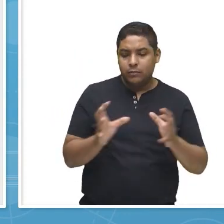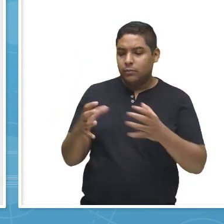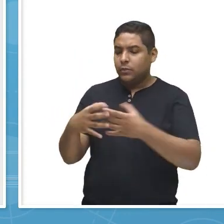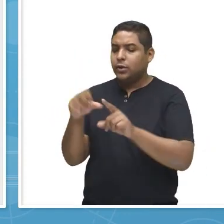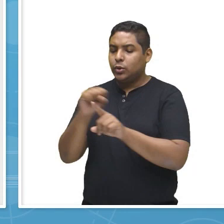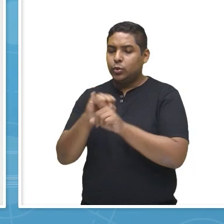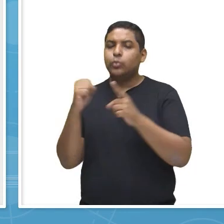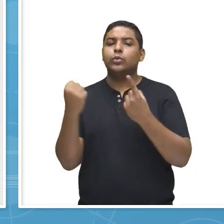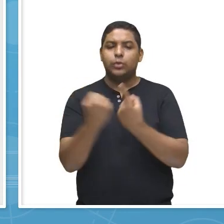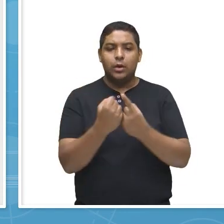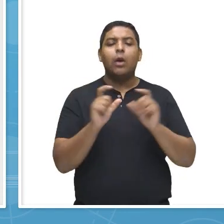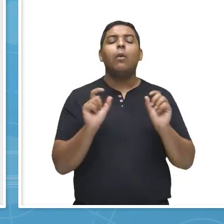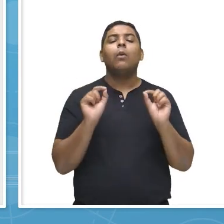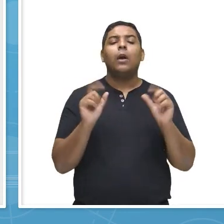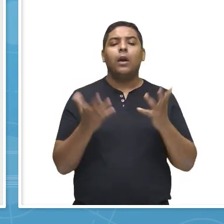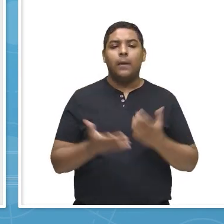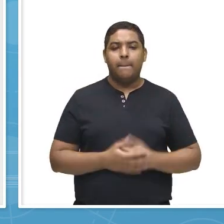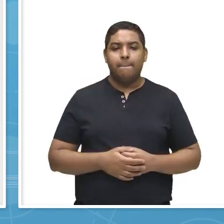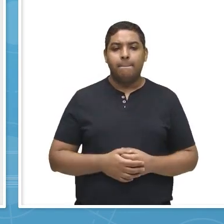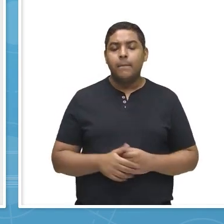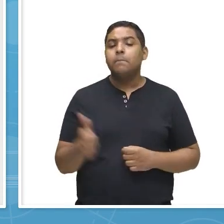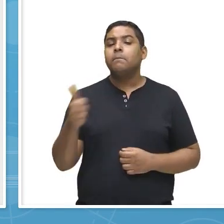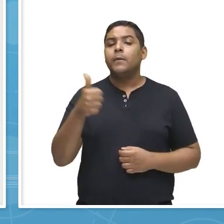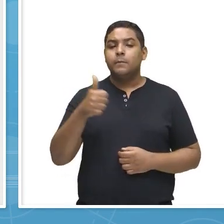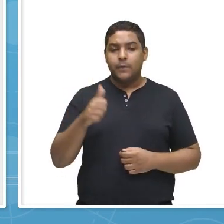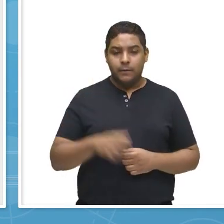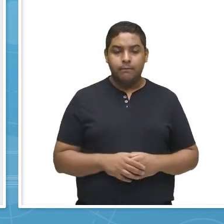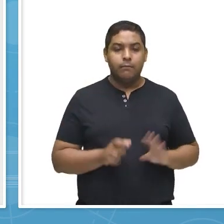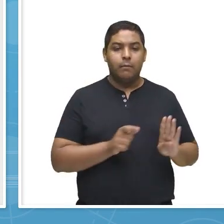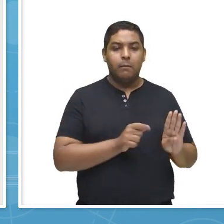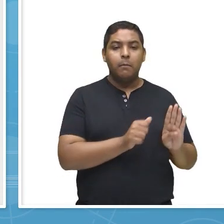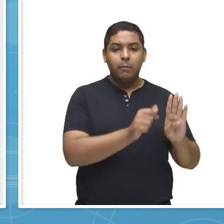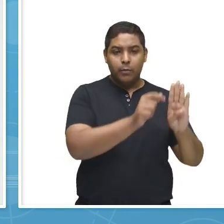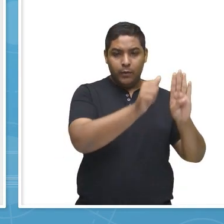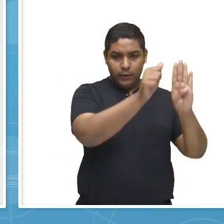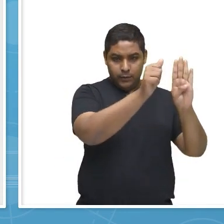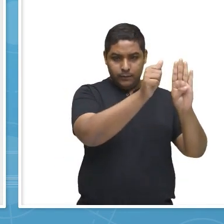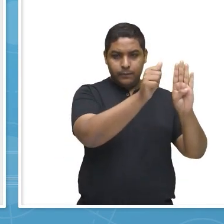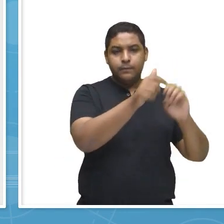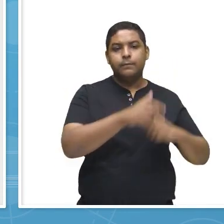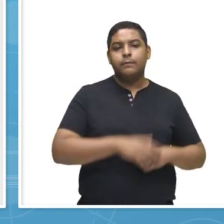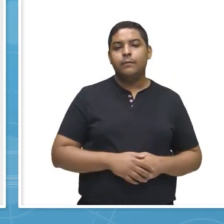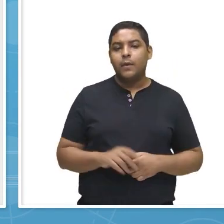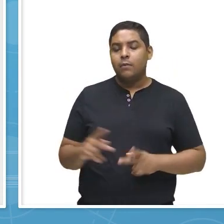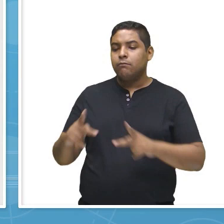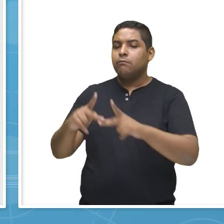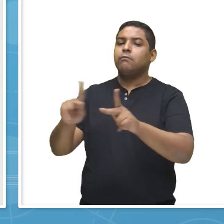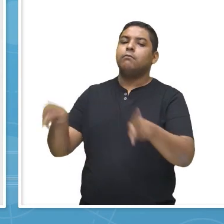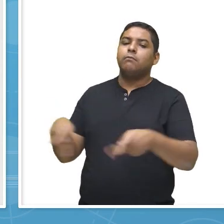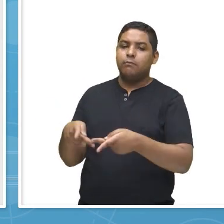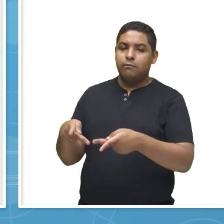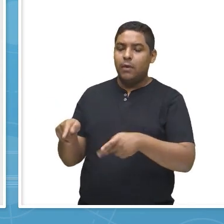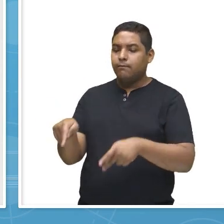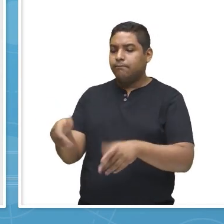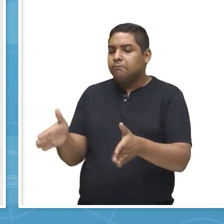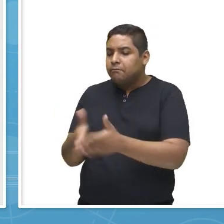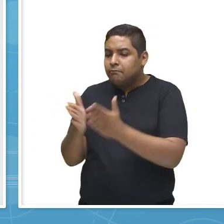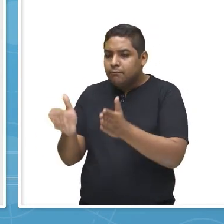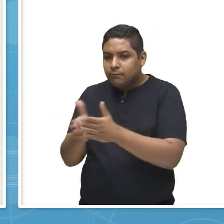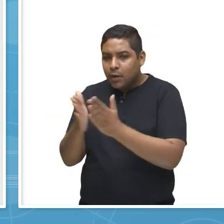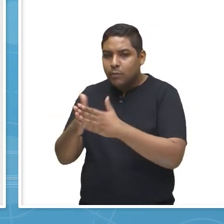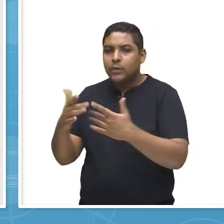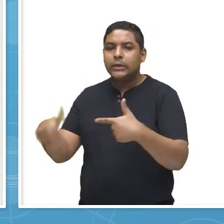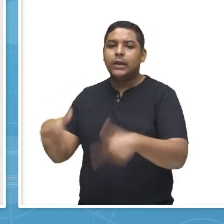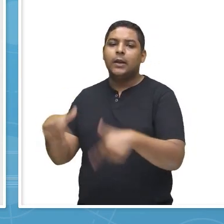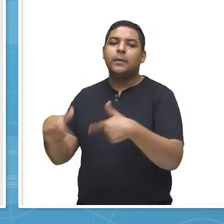sociais, tá bom? Onde a gente vai ter aí a burguesia e o proletariado, tá? Isso é